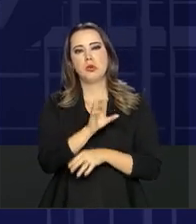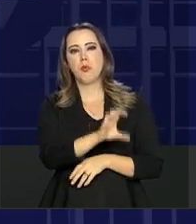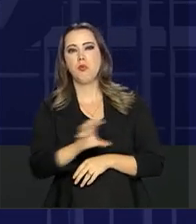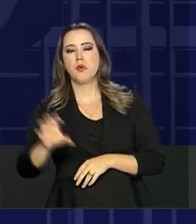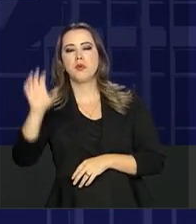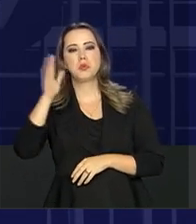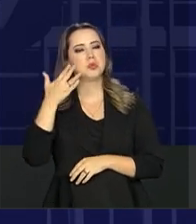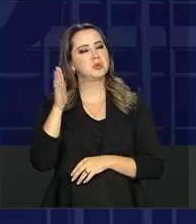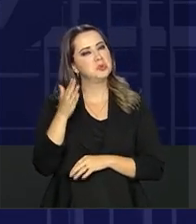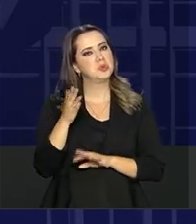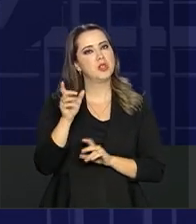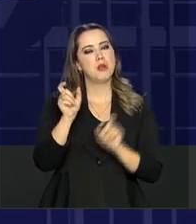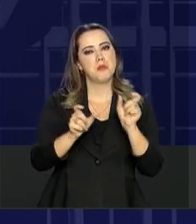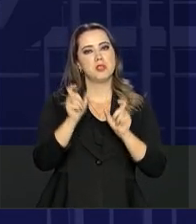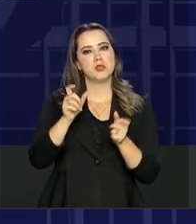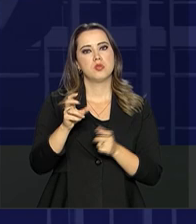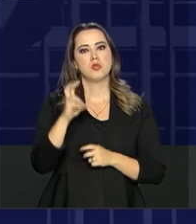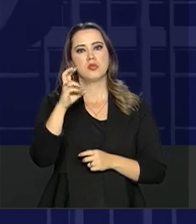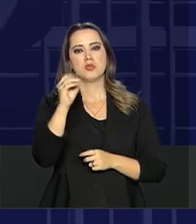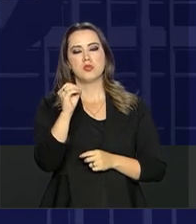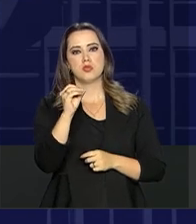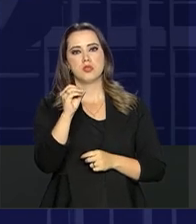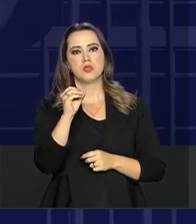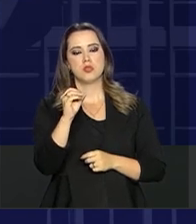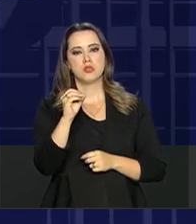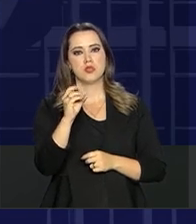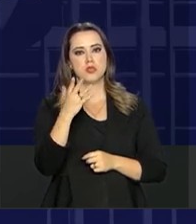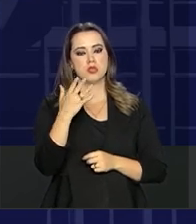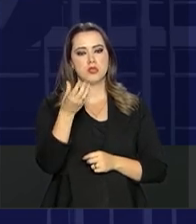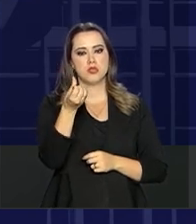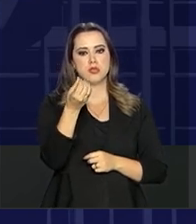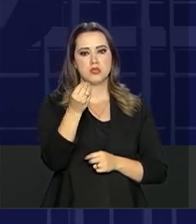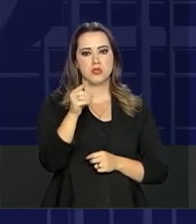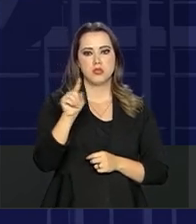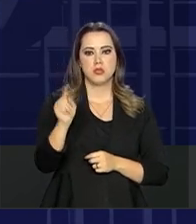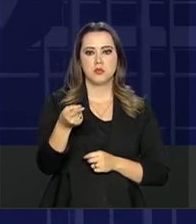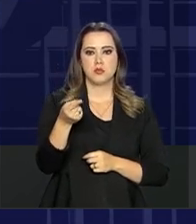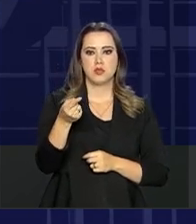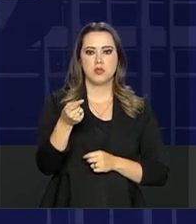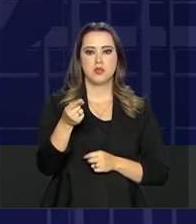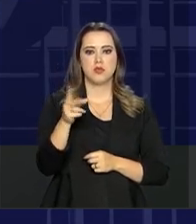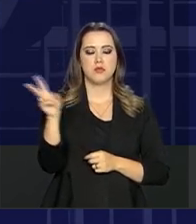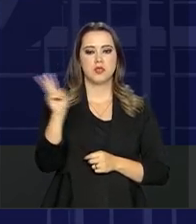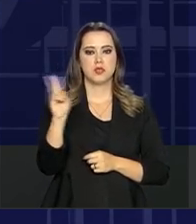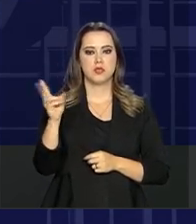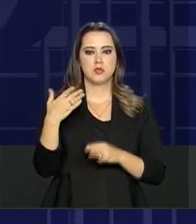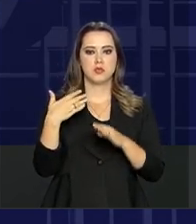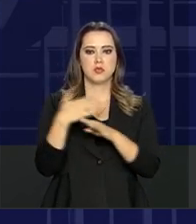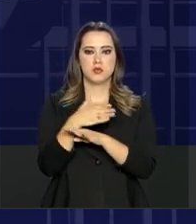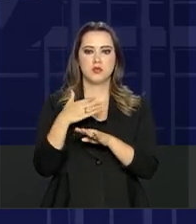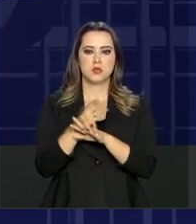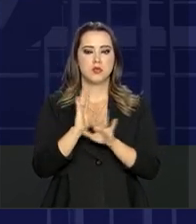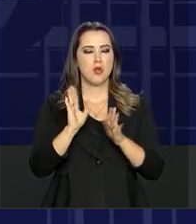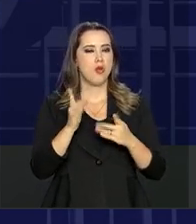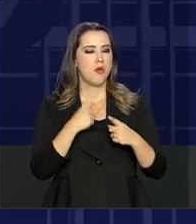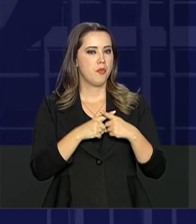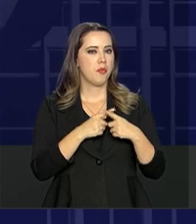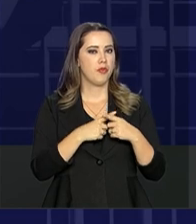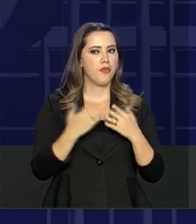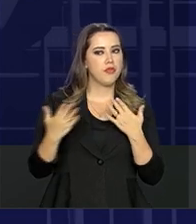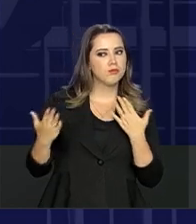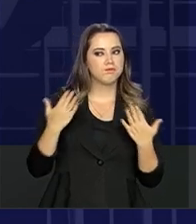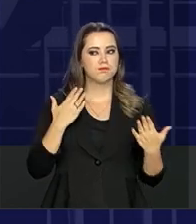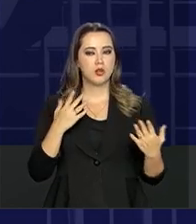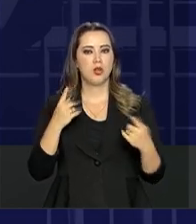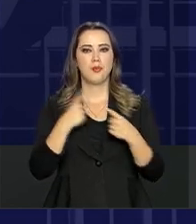Brasil coisa de 50, entre 50 e 60 mil venezuelanos. Por que digo entre? Porque